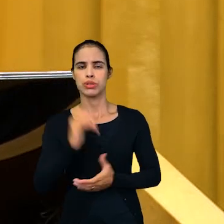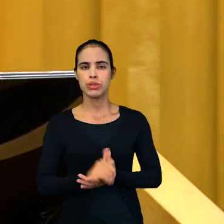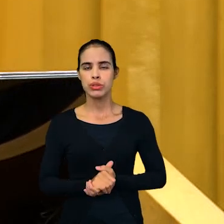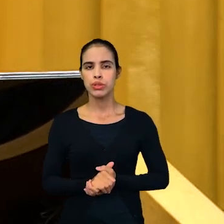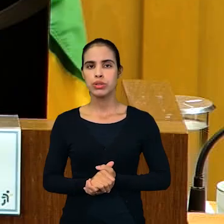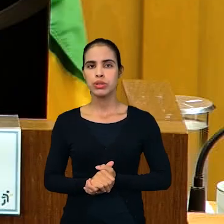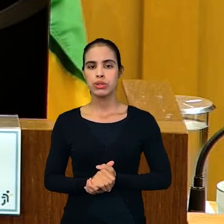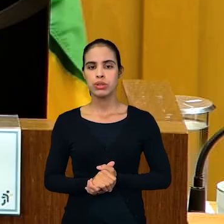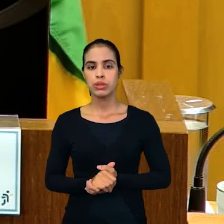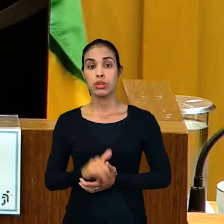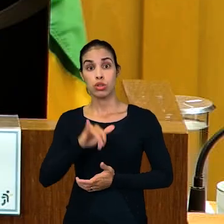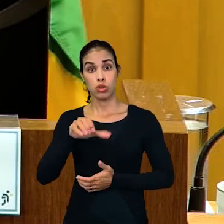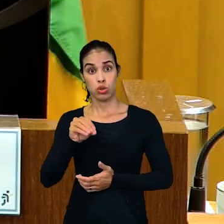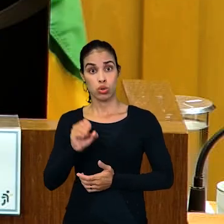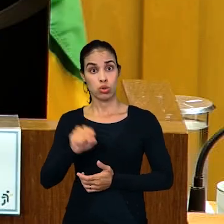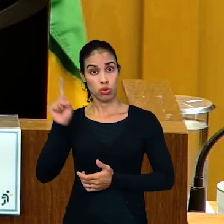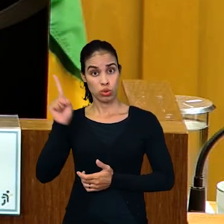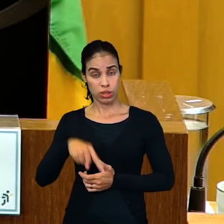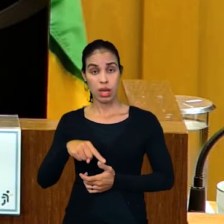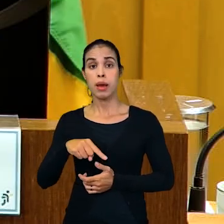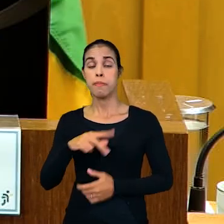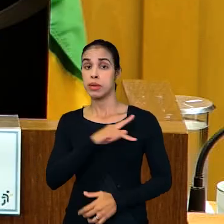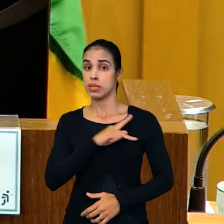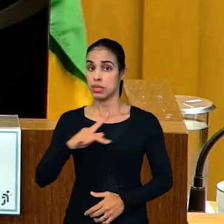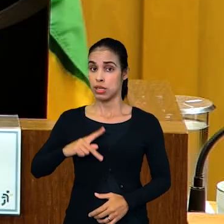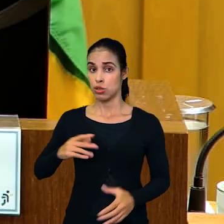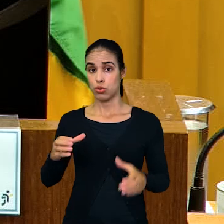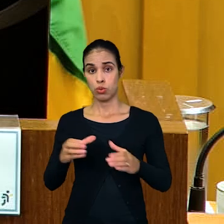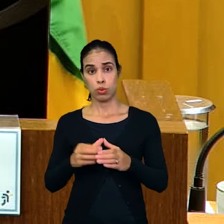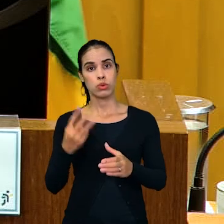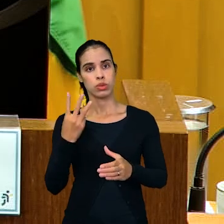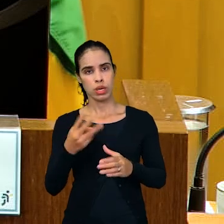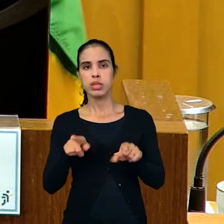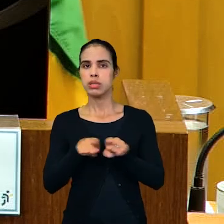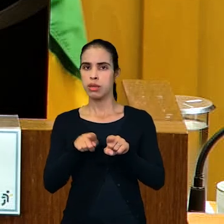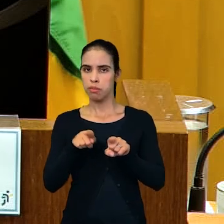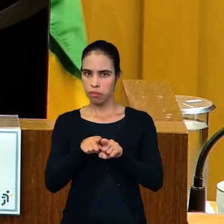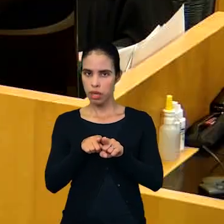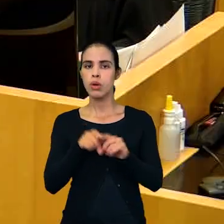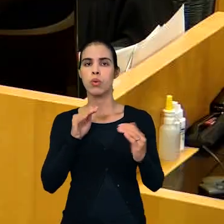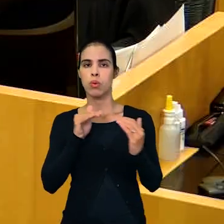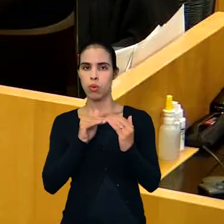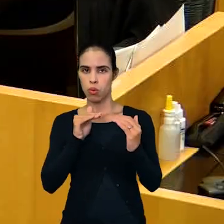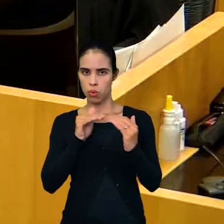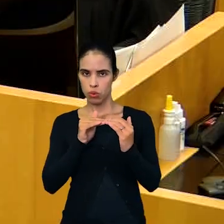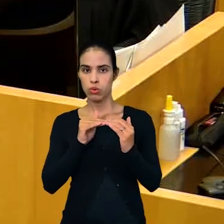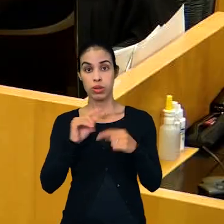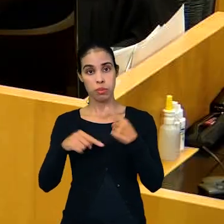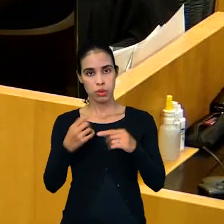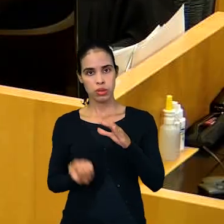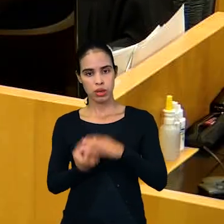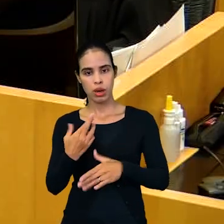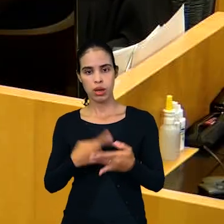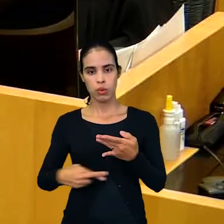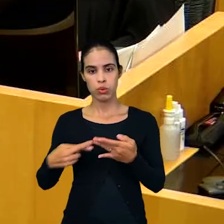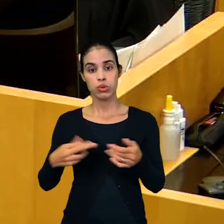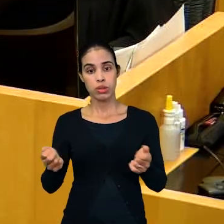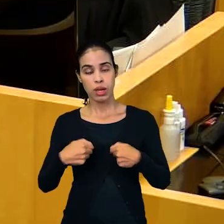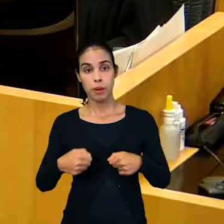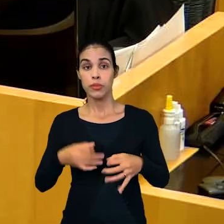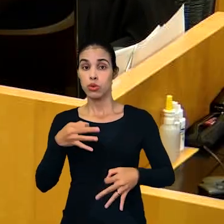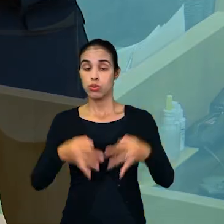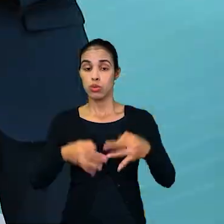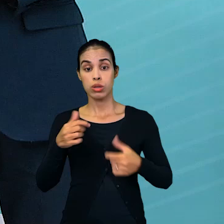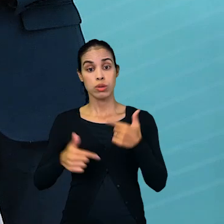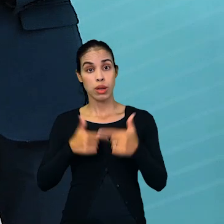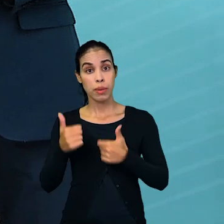pedagógico relevante. O ministro José Roberto Pimenta, presidente da terceira turma, também acompanhou o entendimento. Ainda cabe